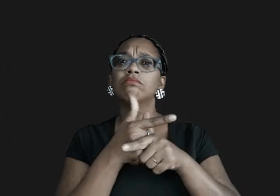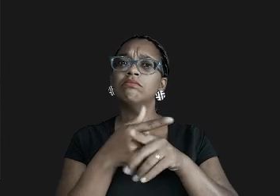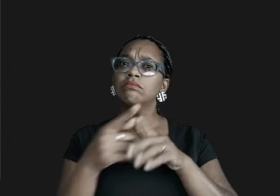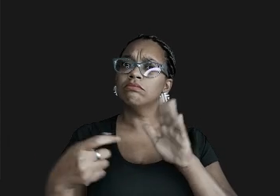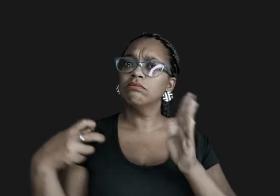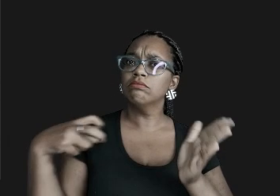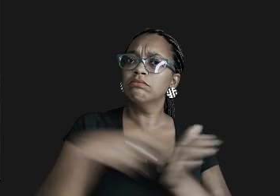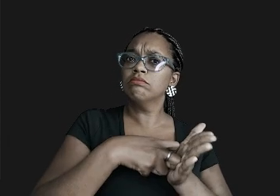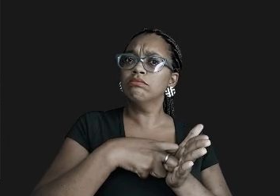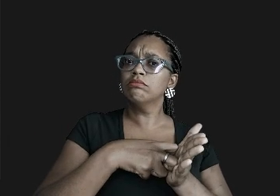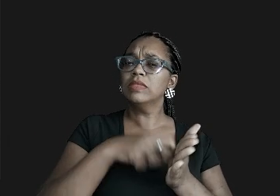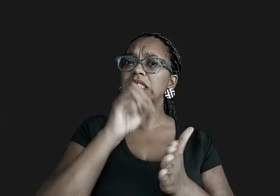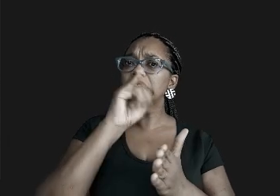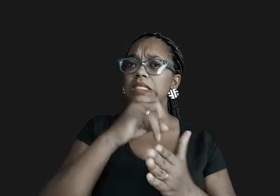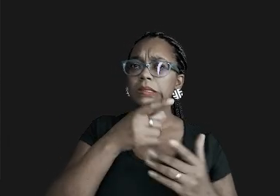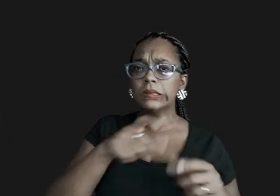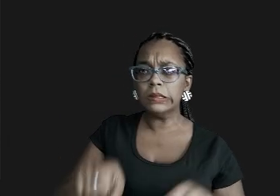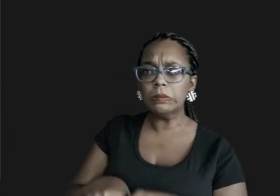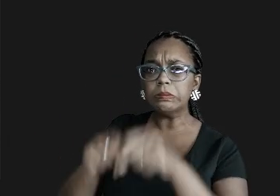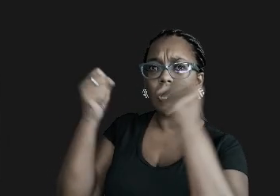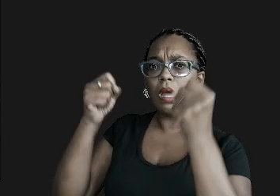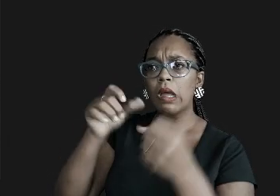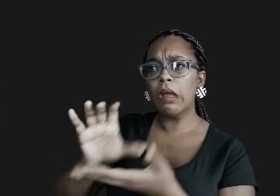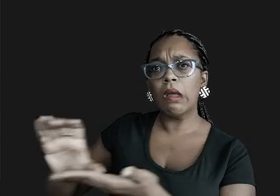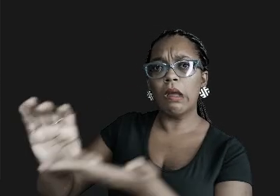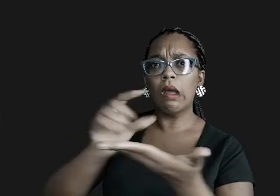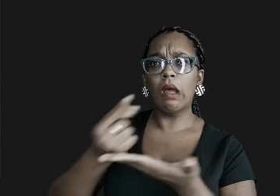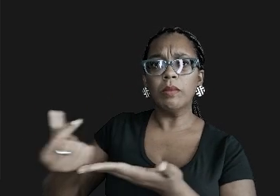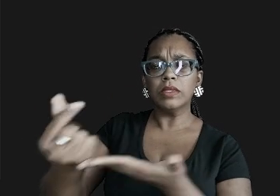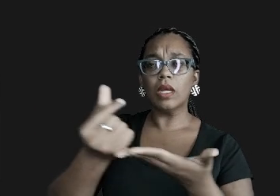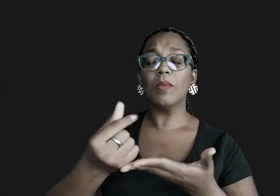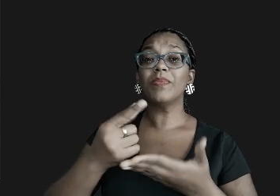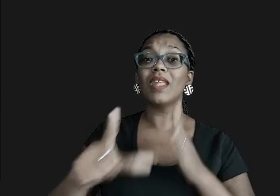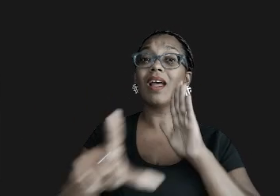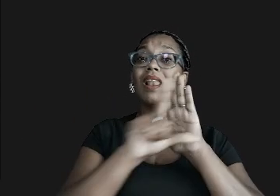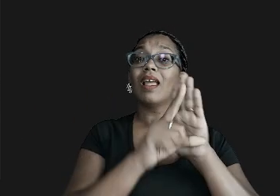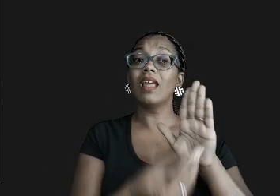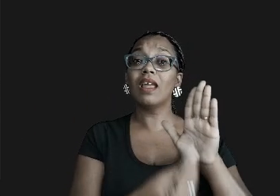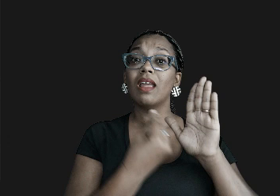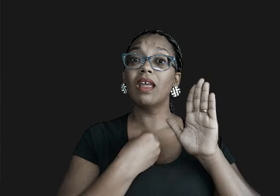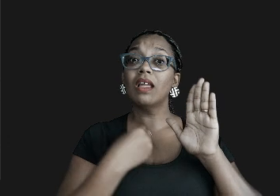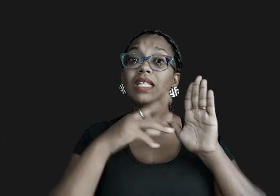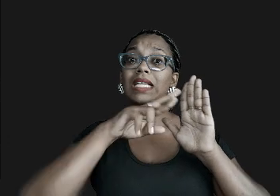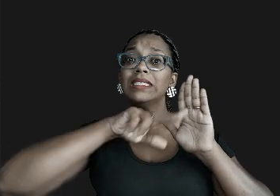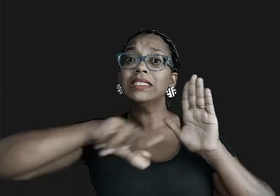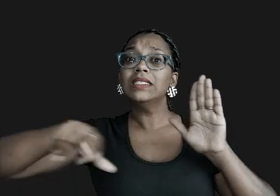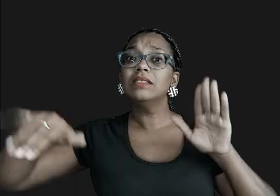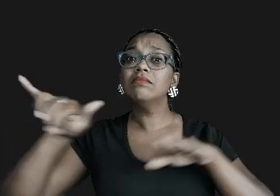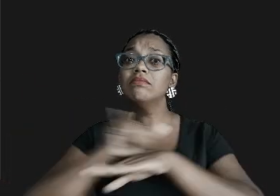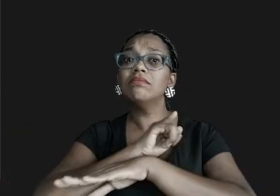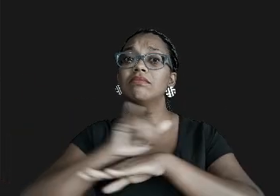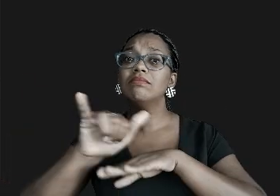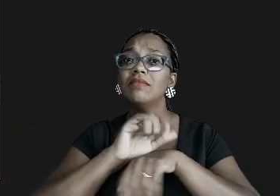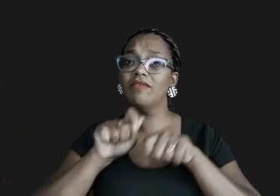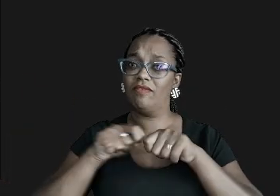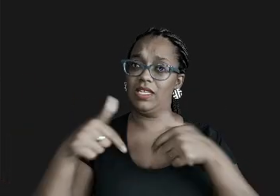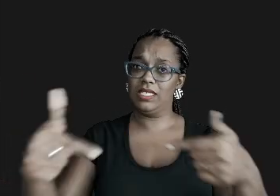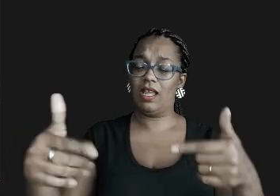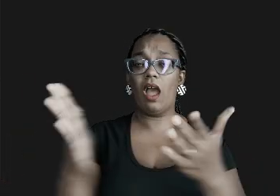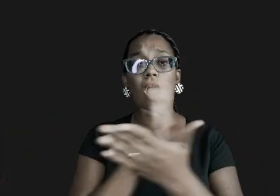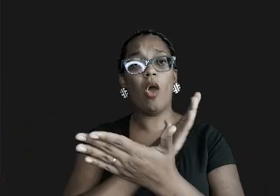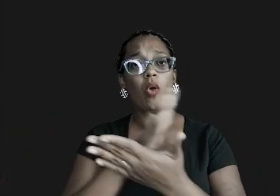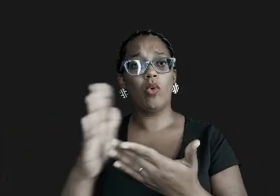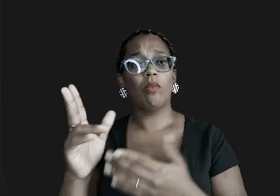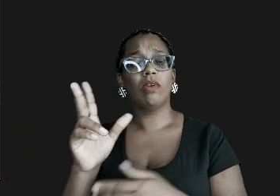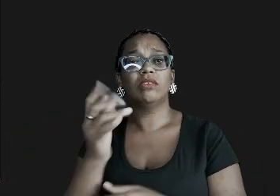condutas que sejam les no mercado de capitais e aí a lei nos atribui várias formas para poder fazer isso algumas